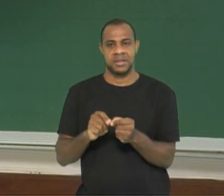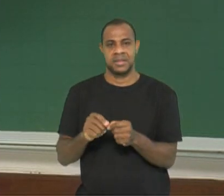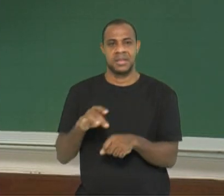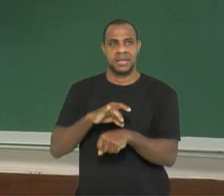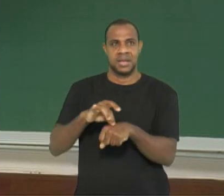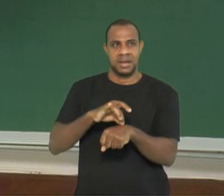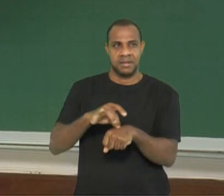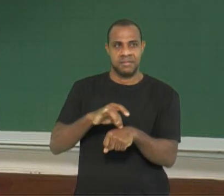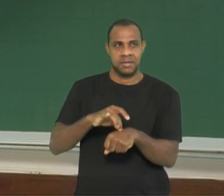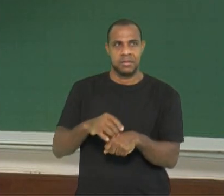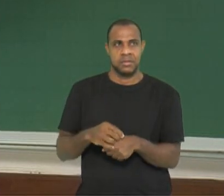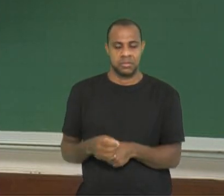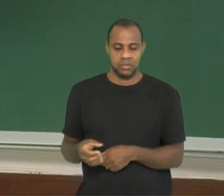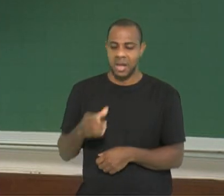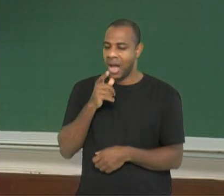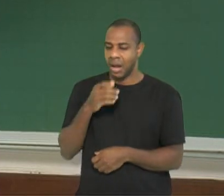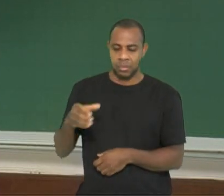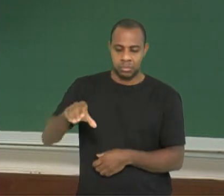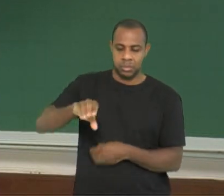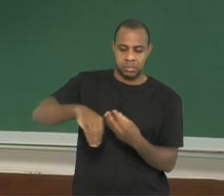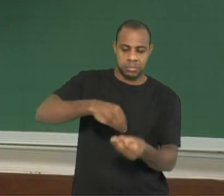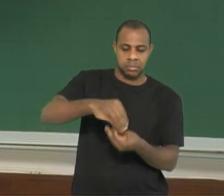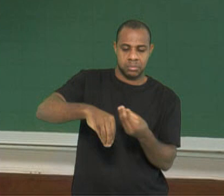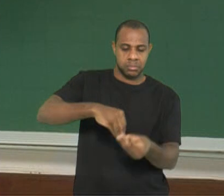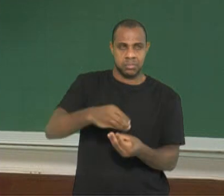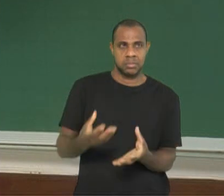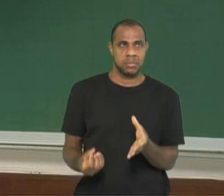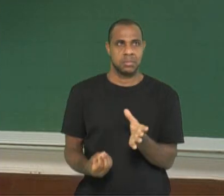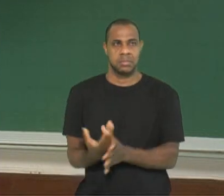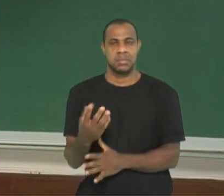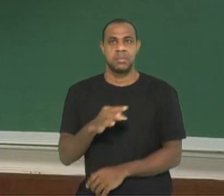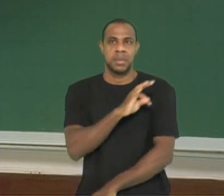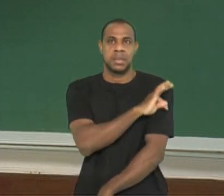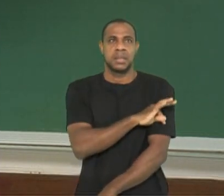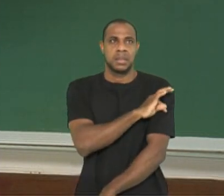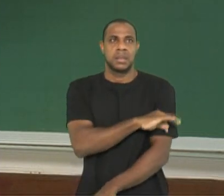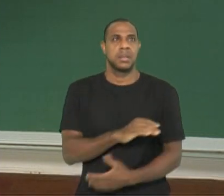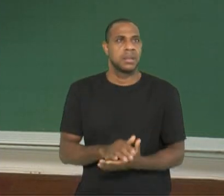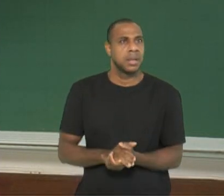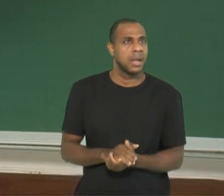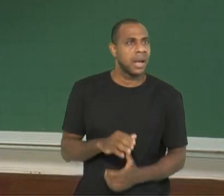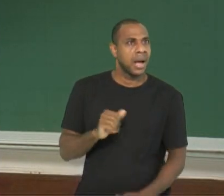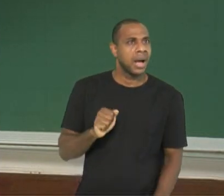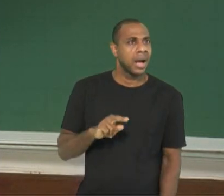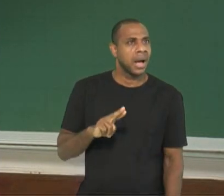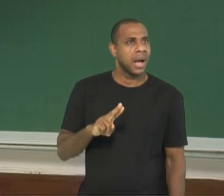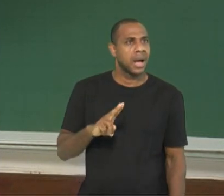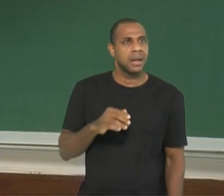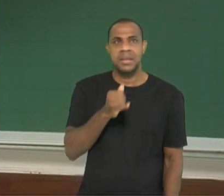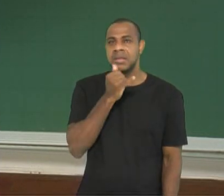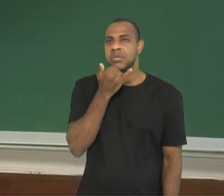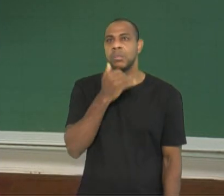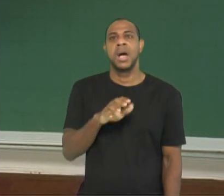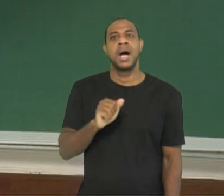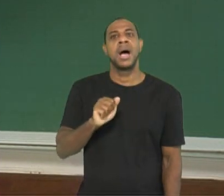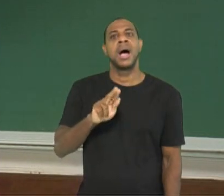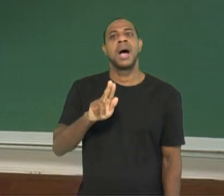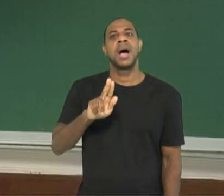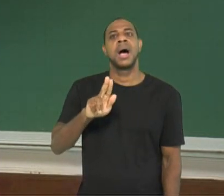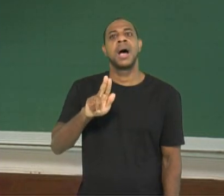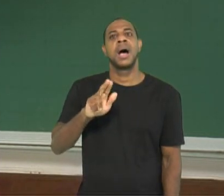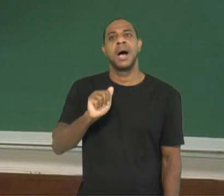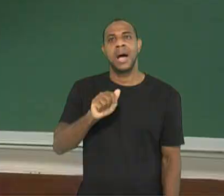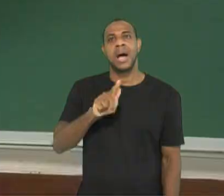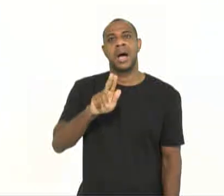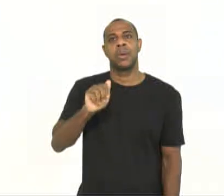Eu vou fazer carvão, jogo água no carvão e misturo carvão com água. É uma técnica aguada. Então, todo tipo de água que eu coloco em qualquer meio artístico é